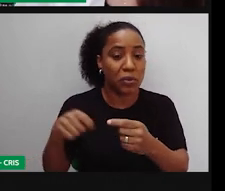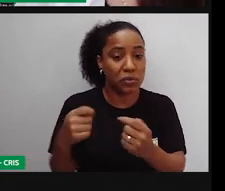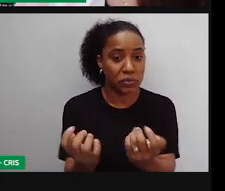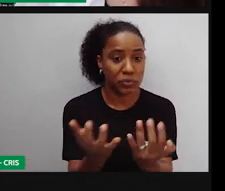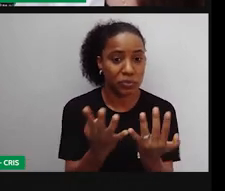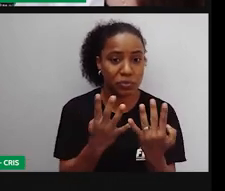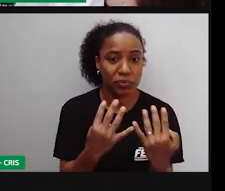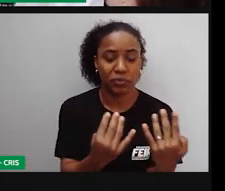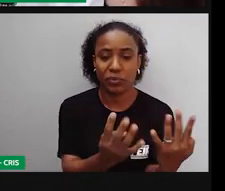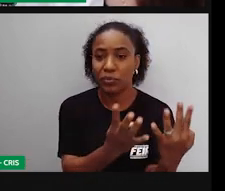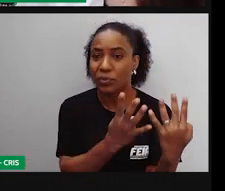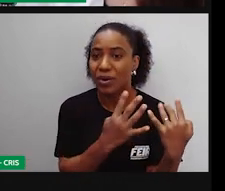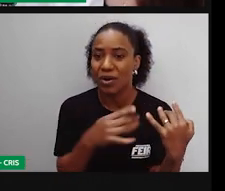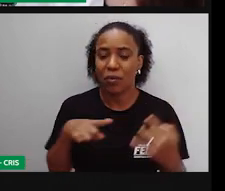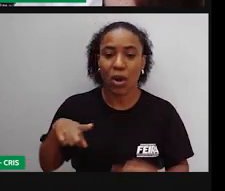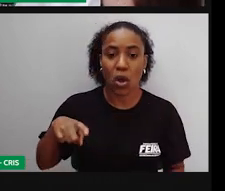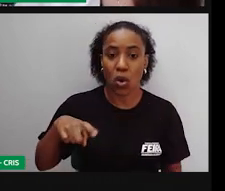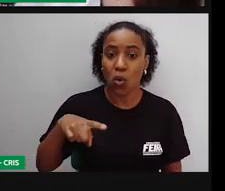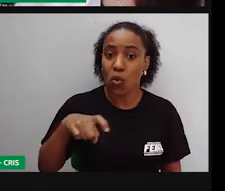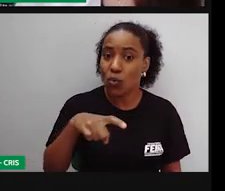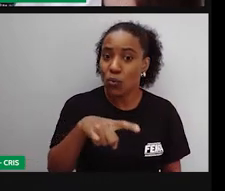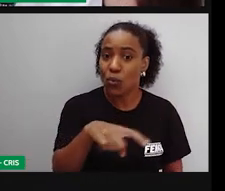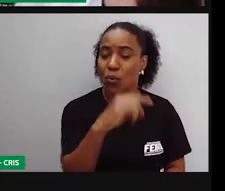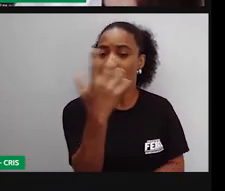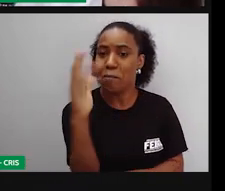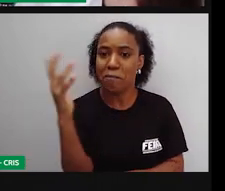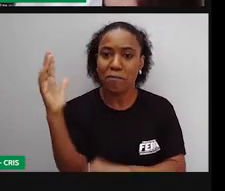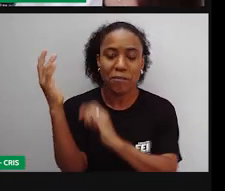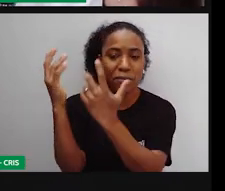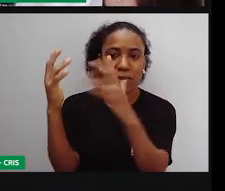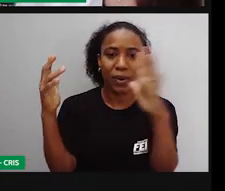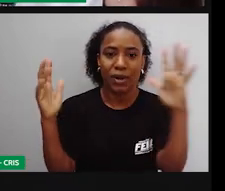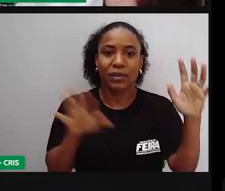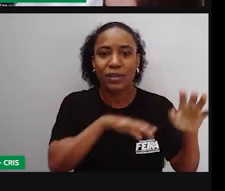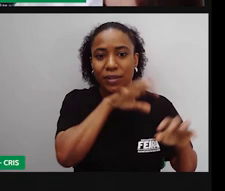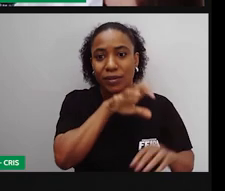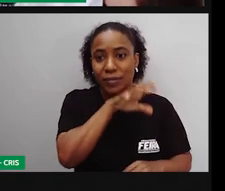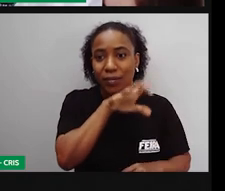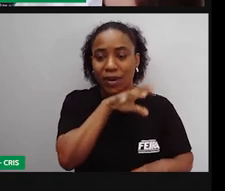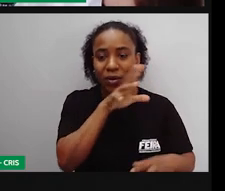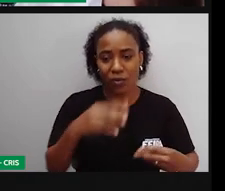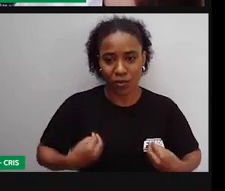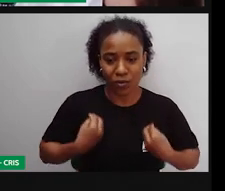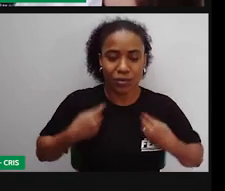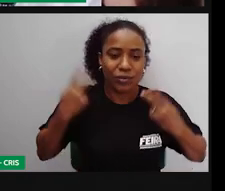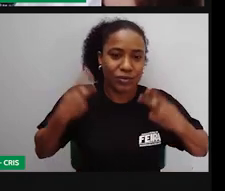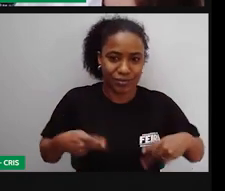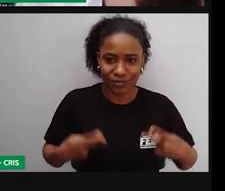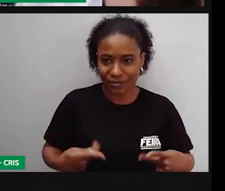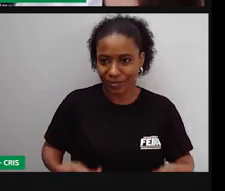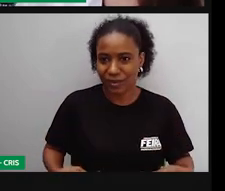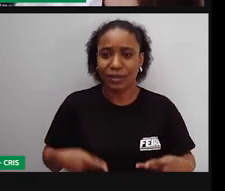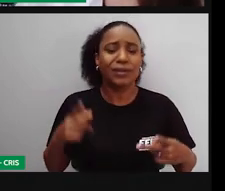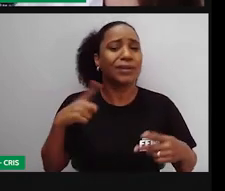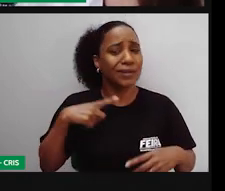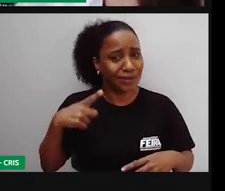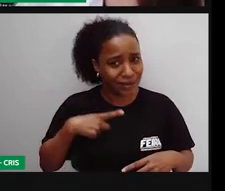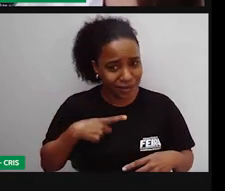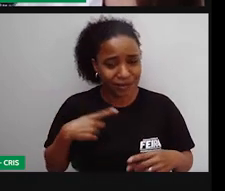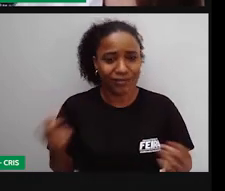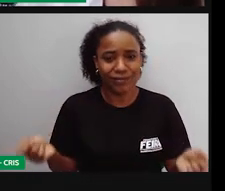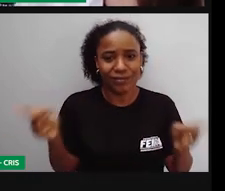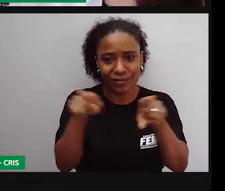né? Mas nós temos aqui como exemplo de que ocorre a reprodução sexuada nas algas, nos fungos, nas plantas,